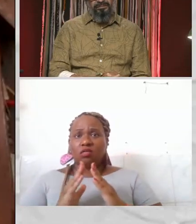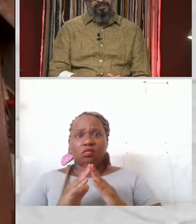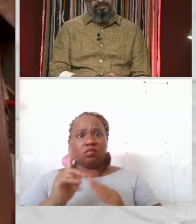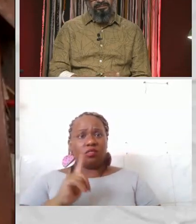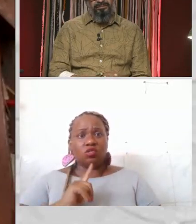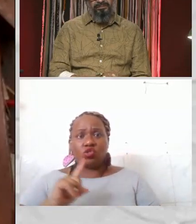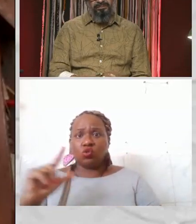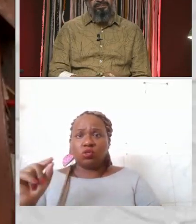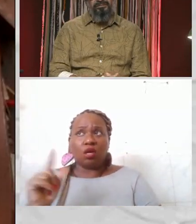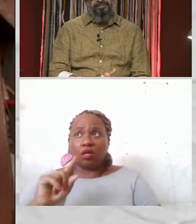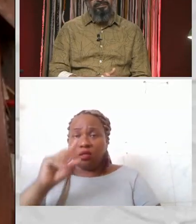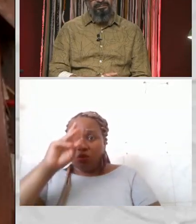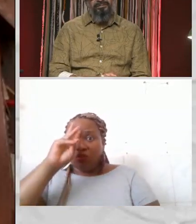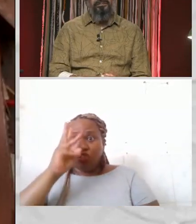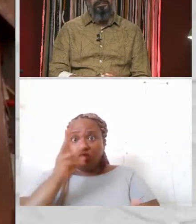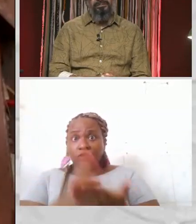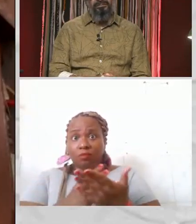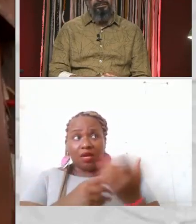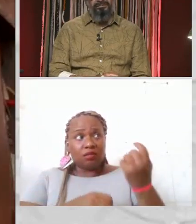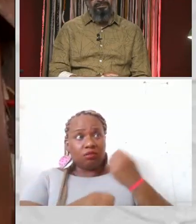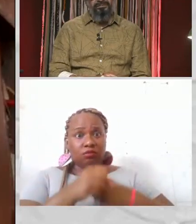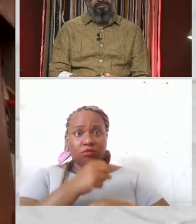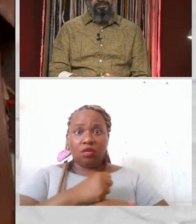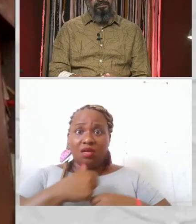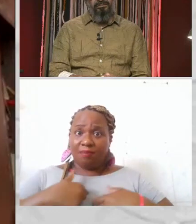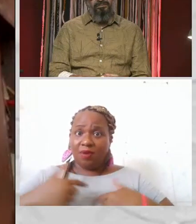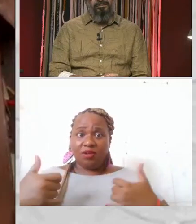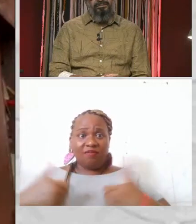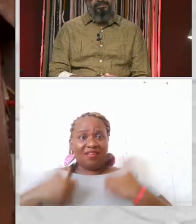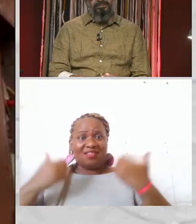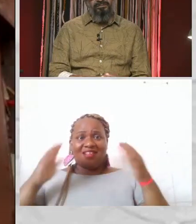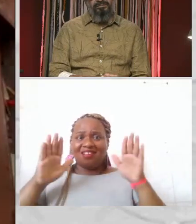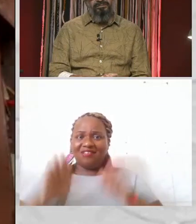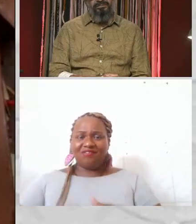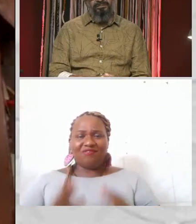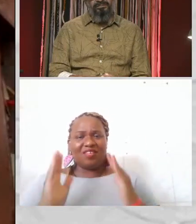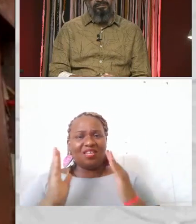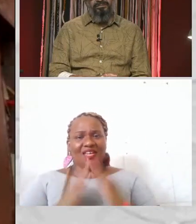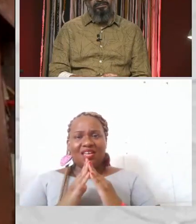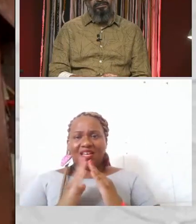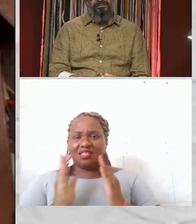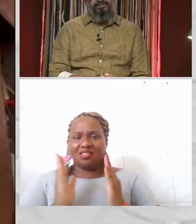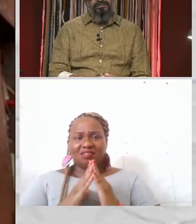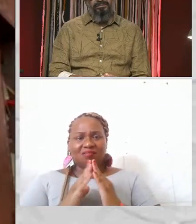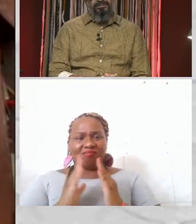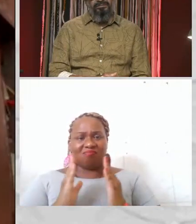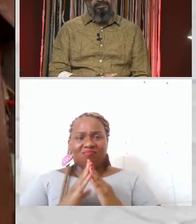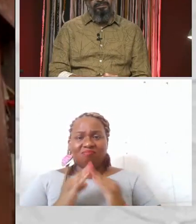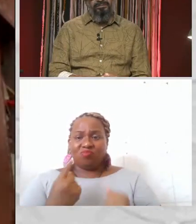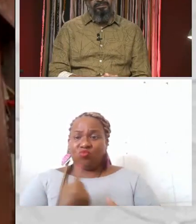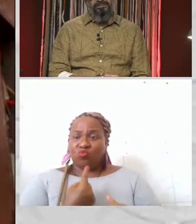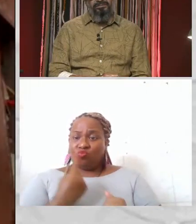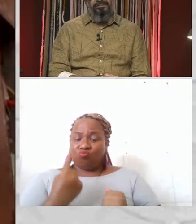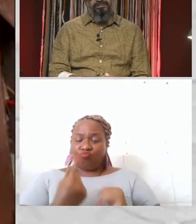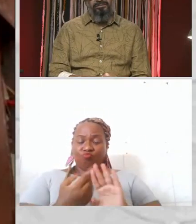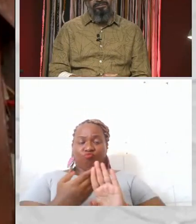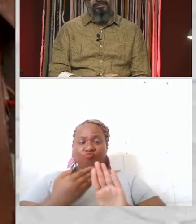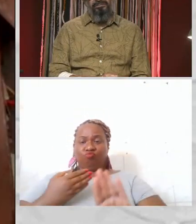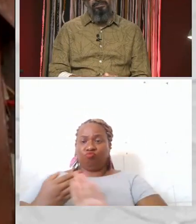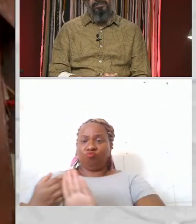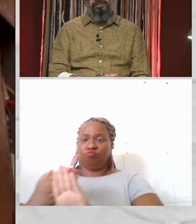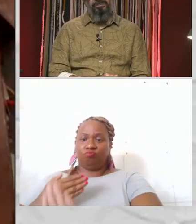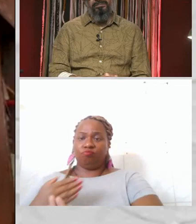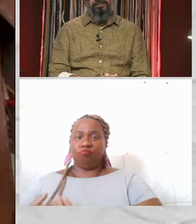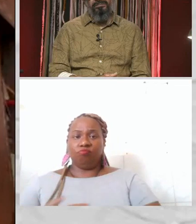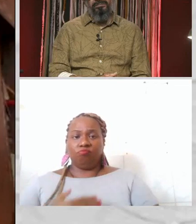desde março do ano passado, desde meu aniversário, março do ano passado, que eu estou isolado, né? E eu digo a você